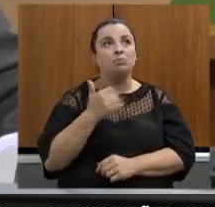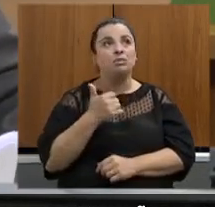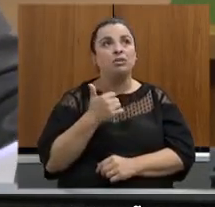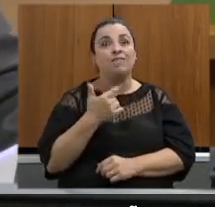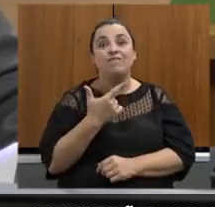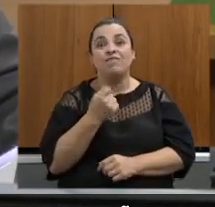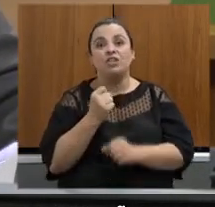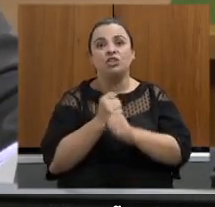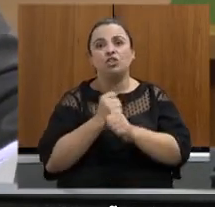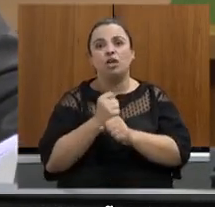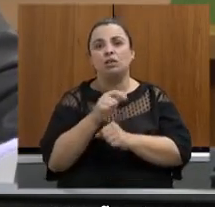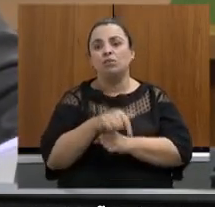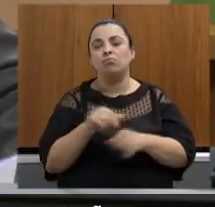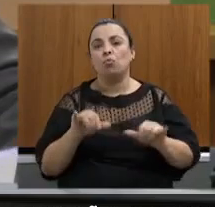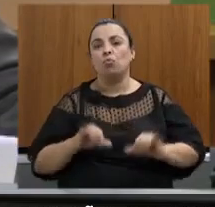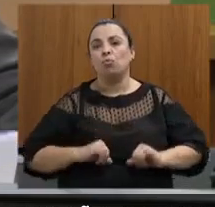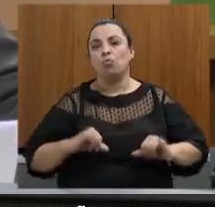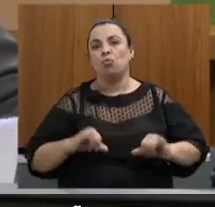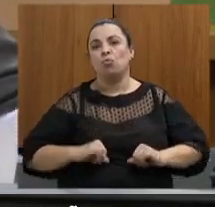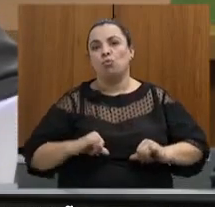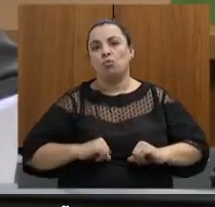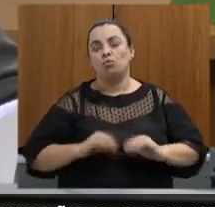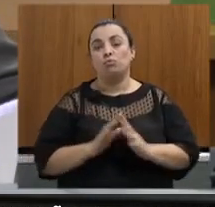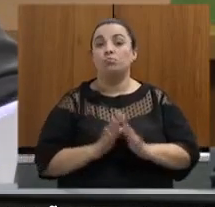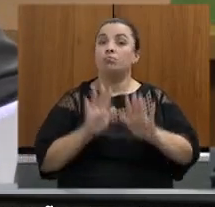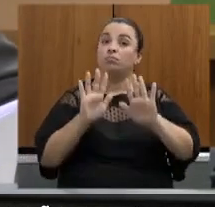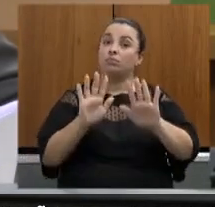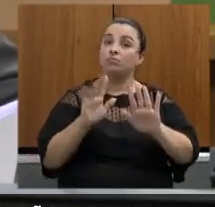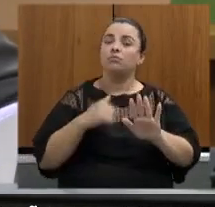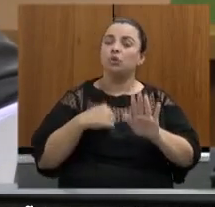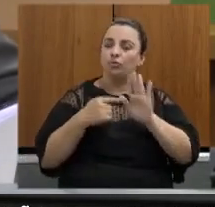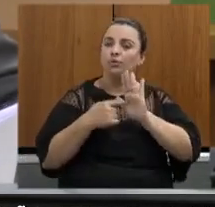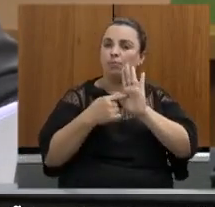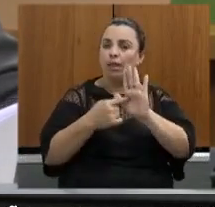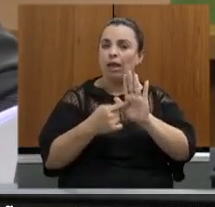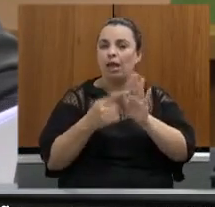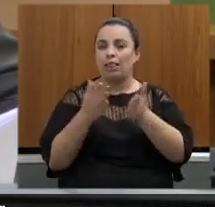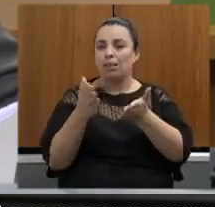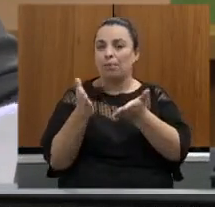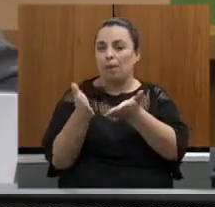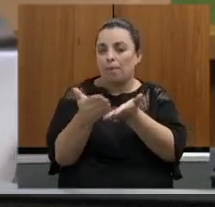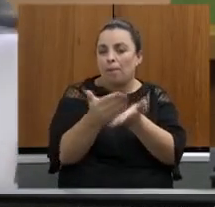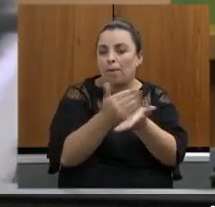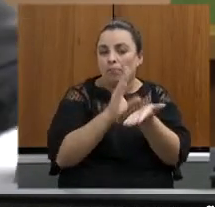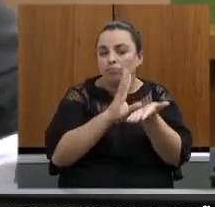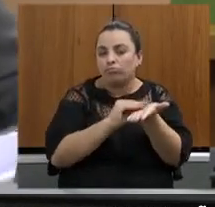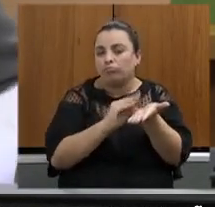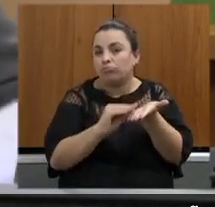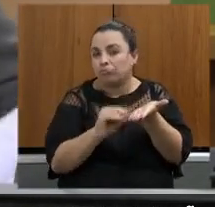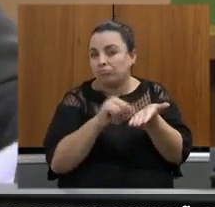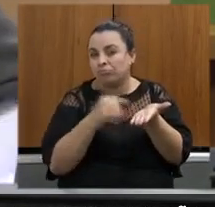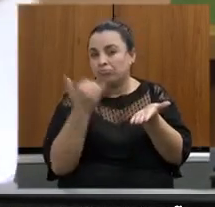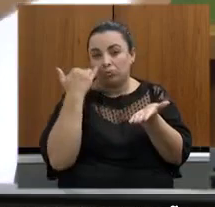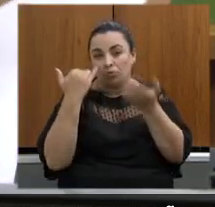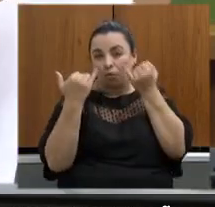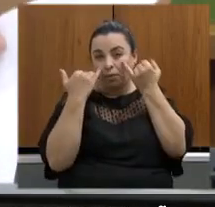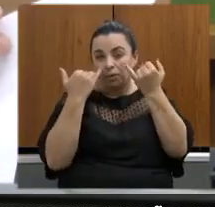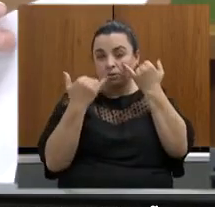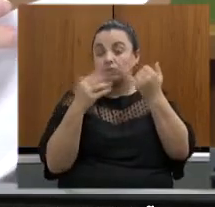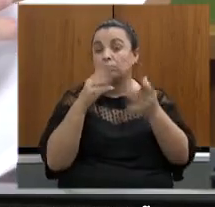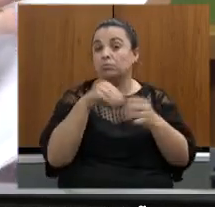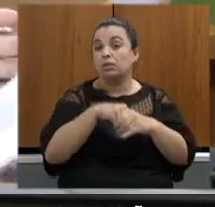vem sofrendo mas eu trago aqui números também é da por isso se